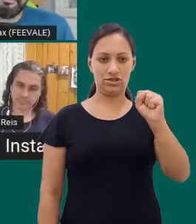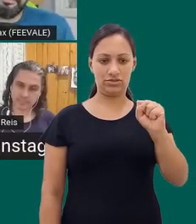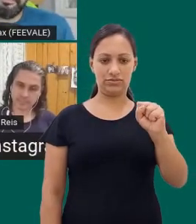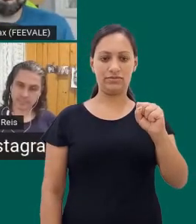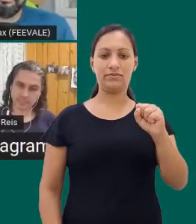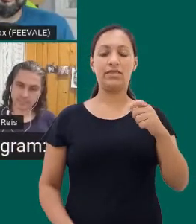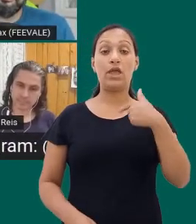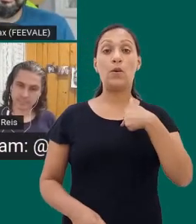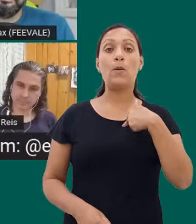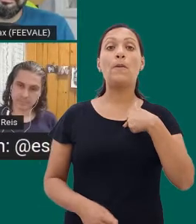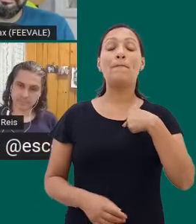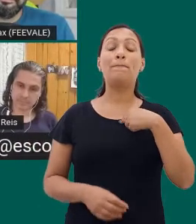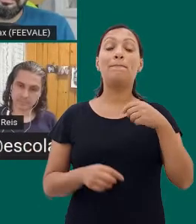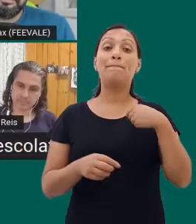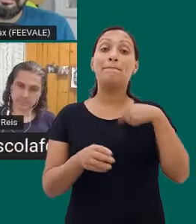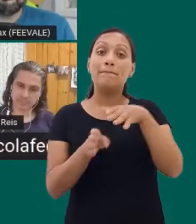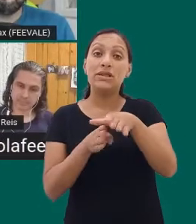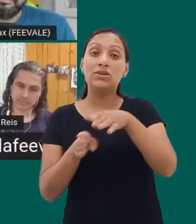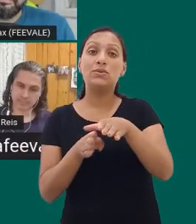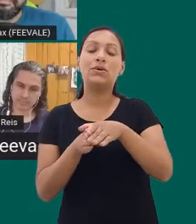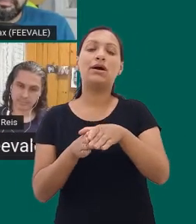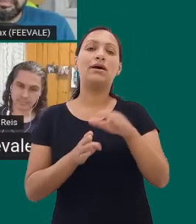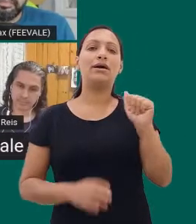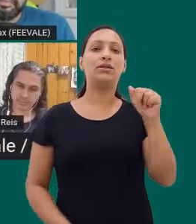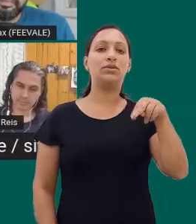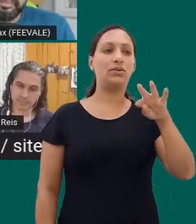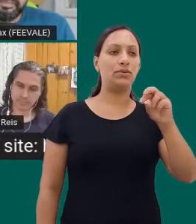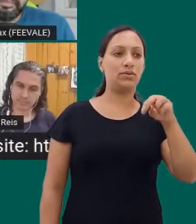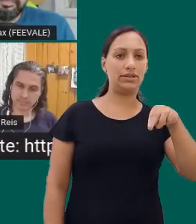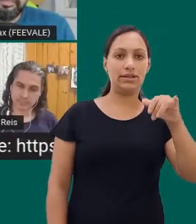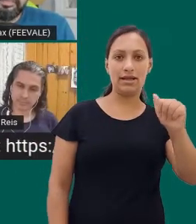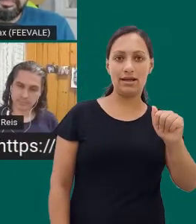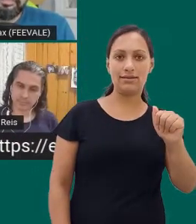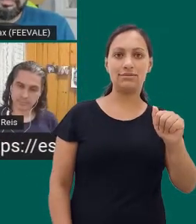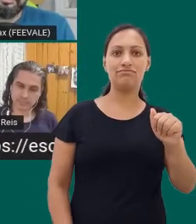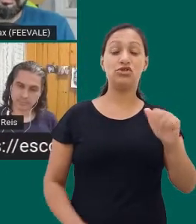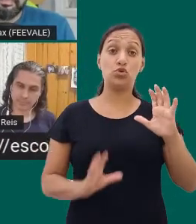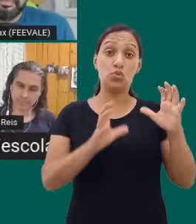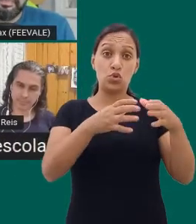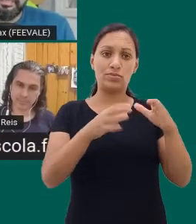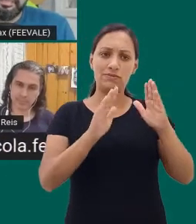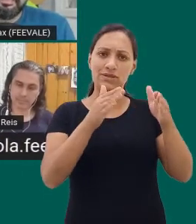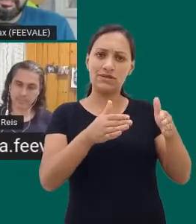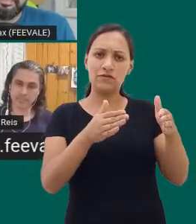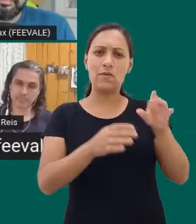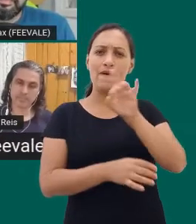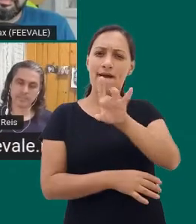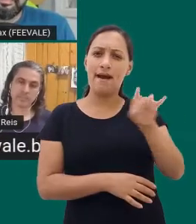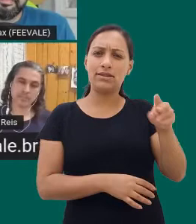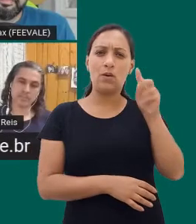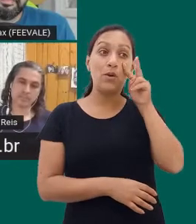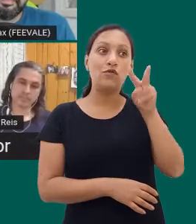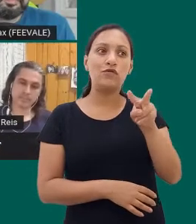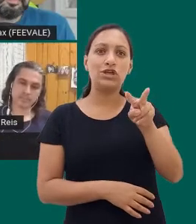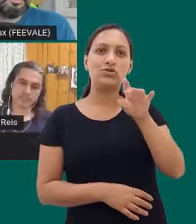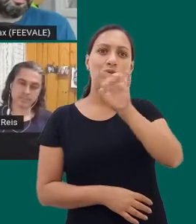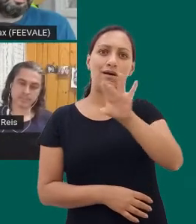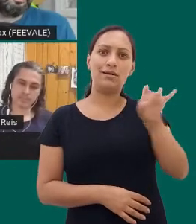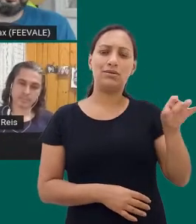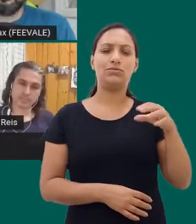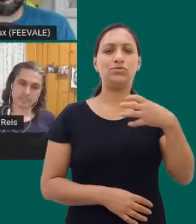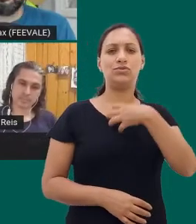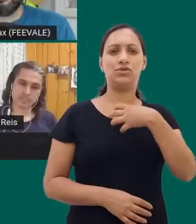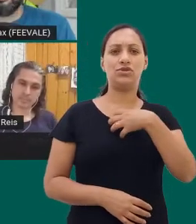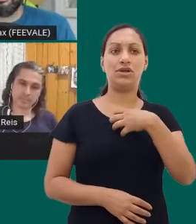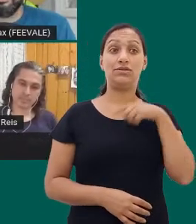eu sou mentora do Arthur, eu sou mentora do Lucas, eu sou mentora de um grupo específico. E eu olho para cada um deles da forma